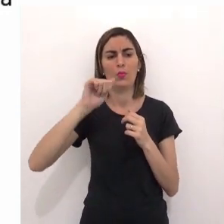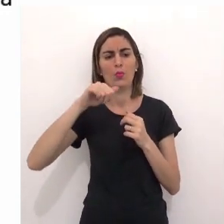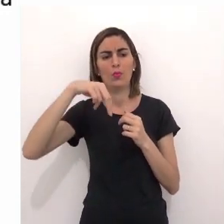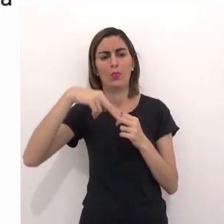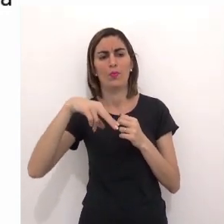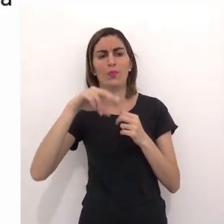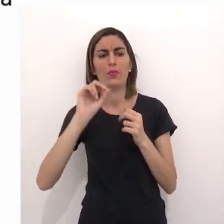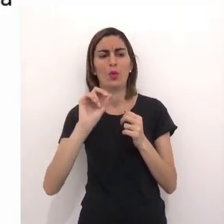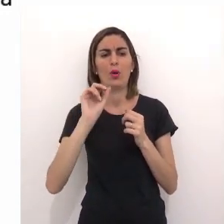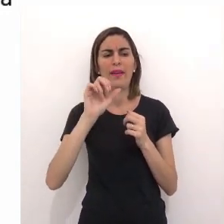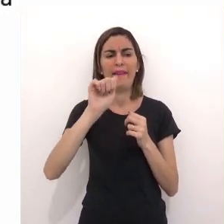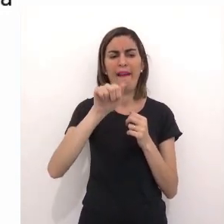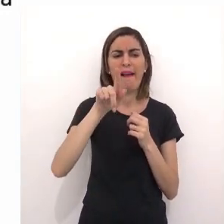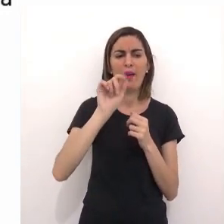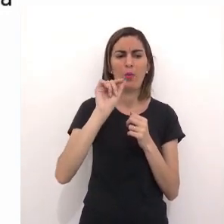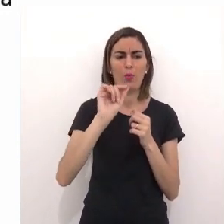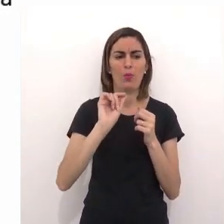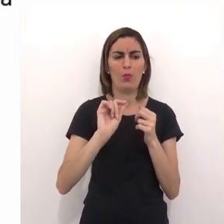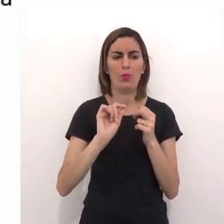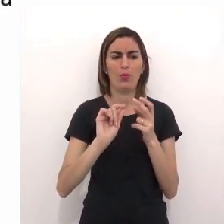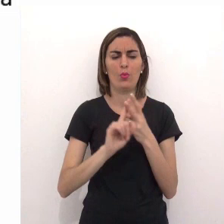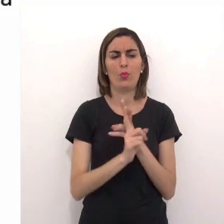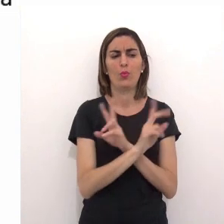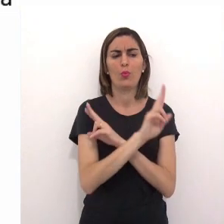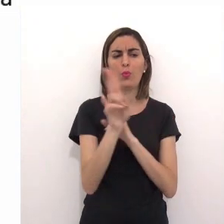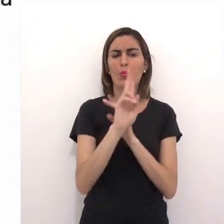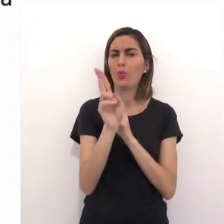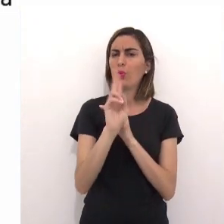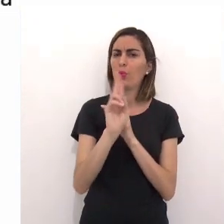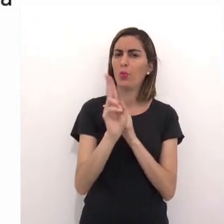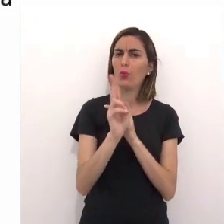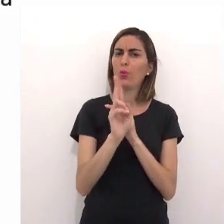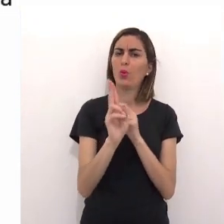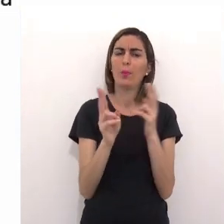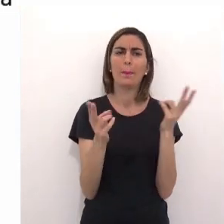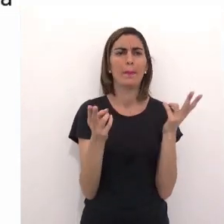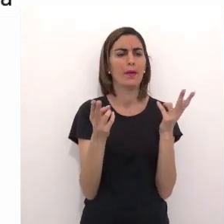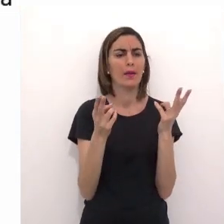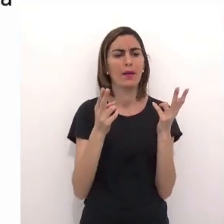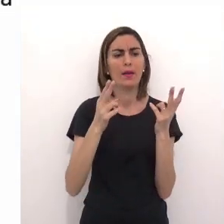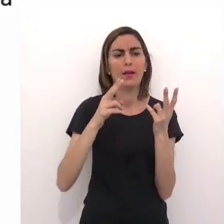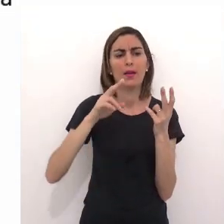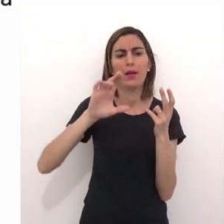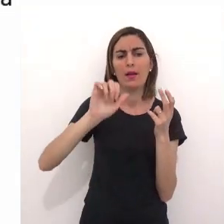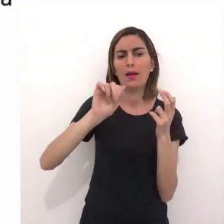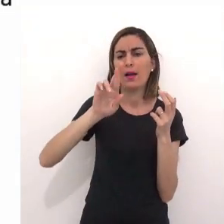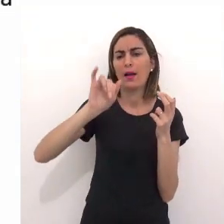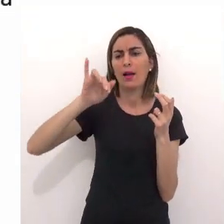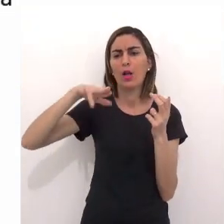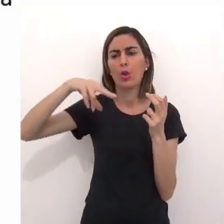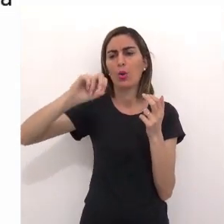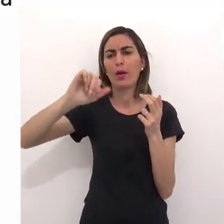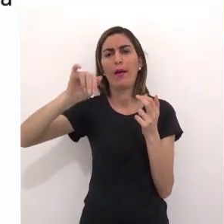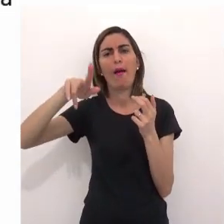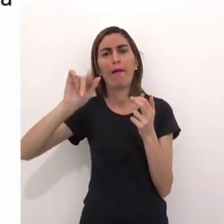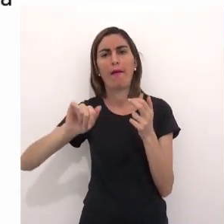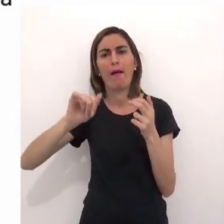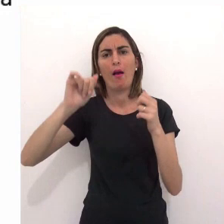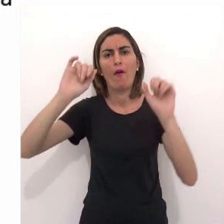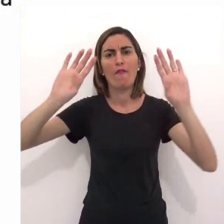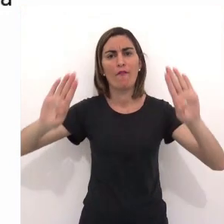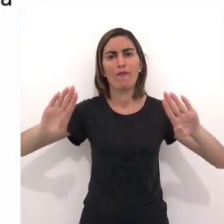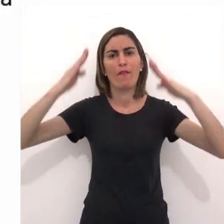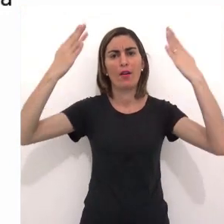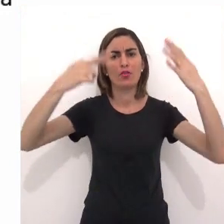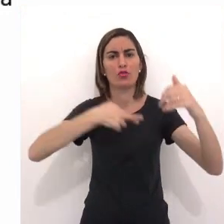Caraimonhaga. O que é o Caraimonhaga? Caraimonhaga era uma cerimônia religiosa dos